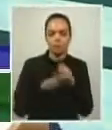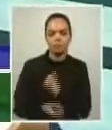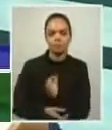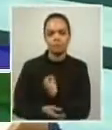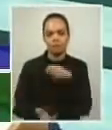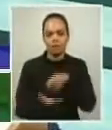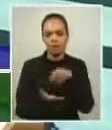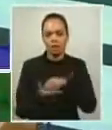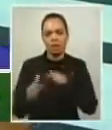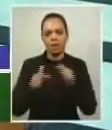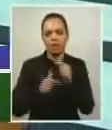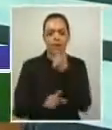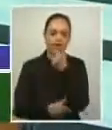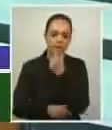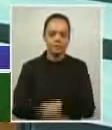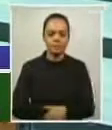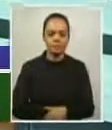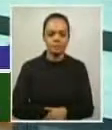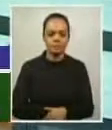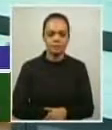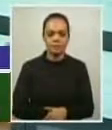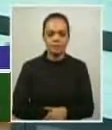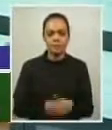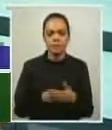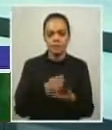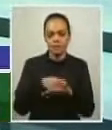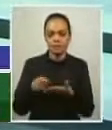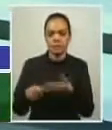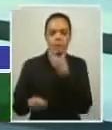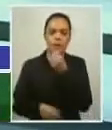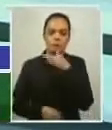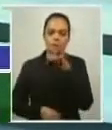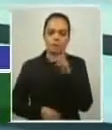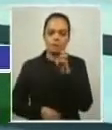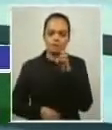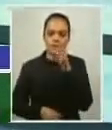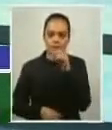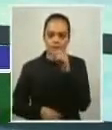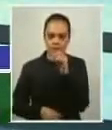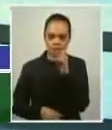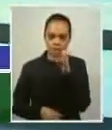Inglaterra é inscrito no Frederick engels